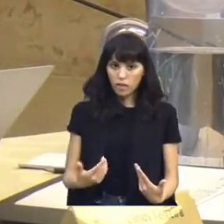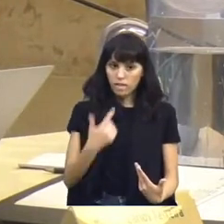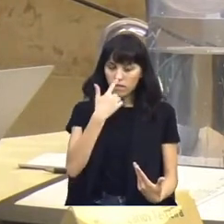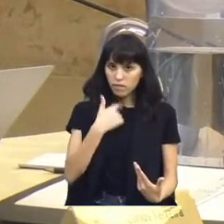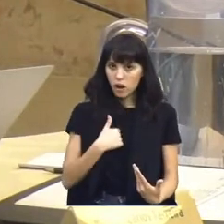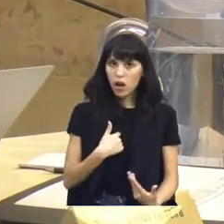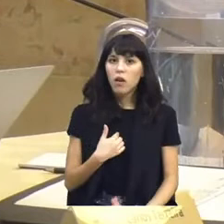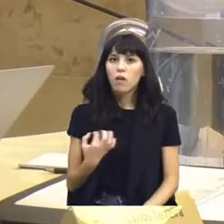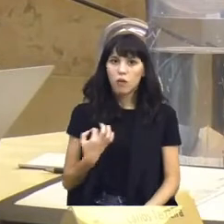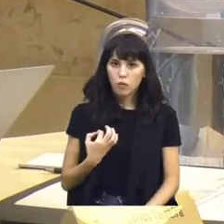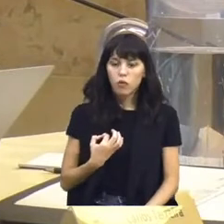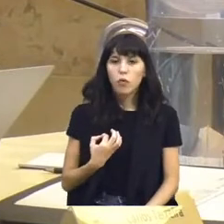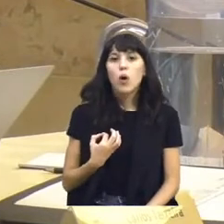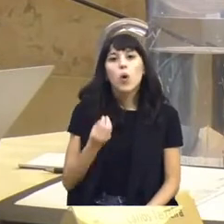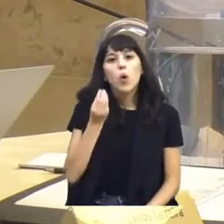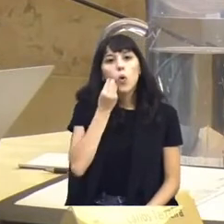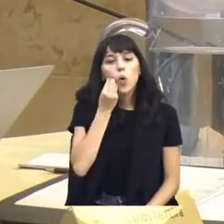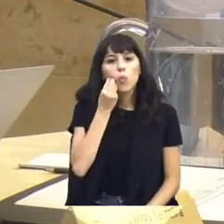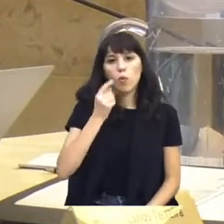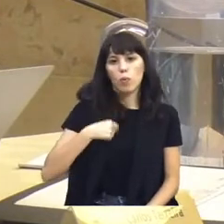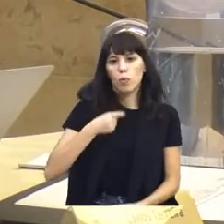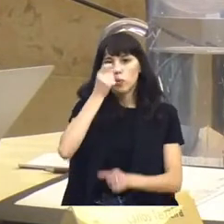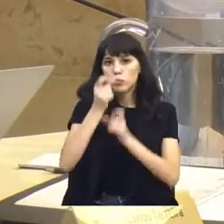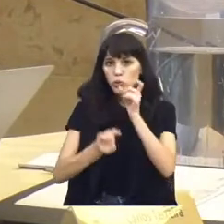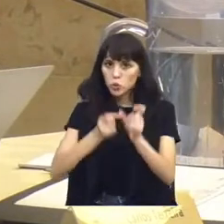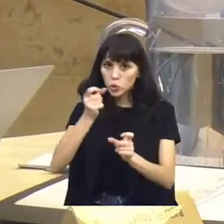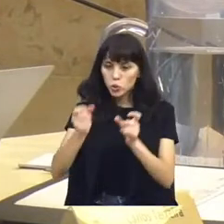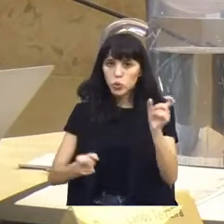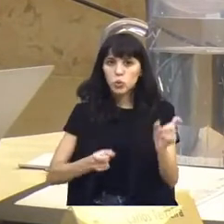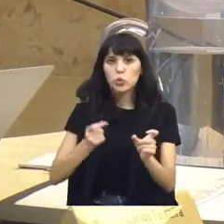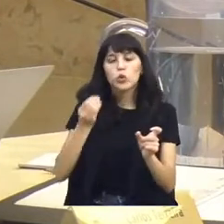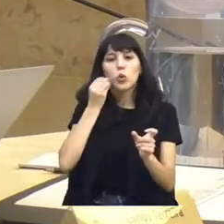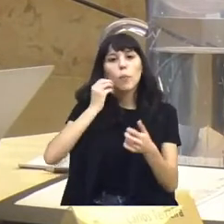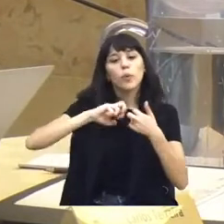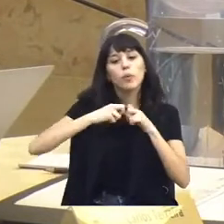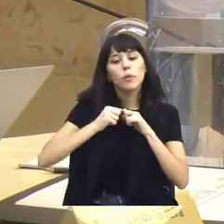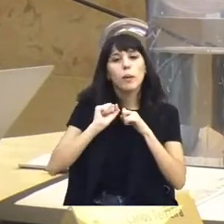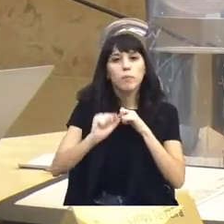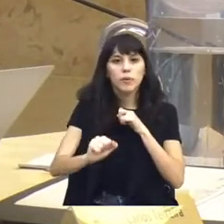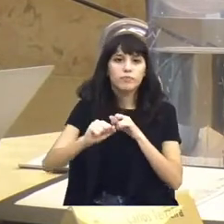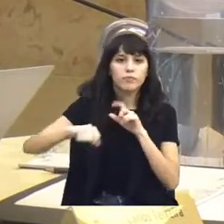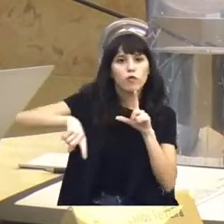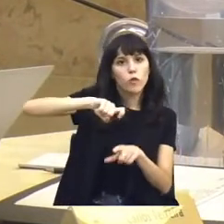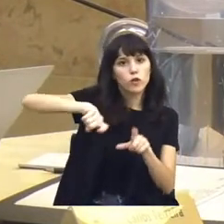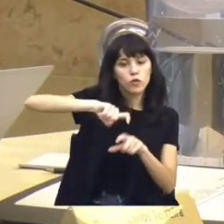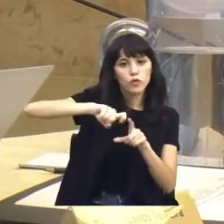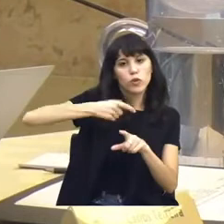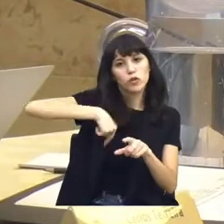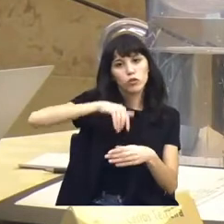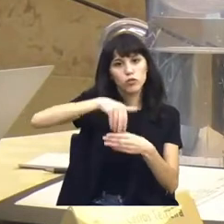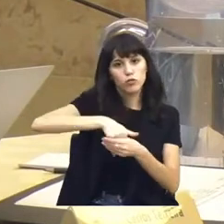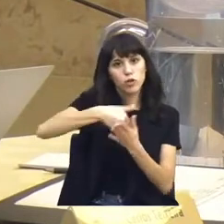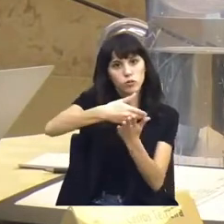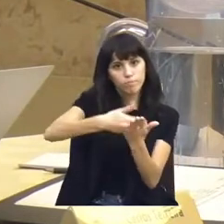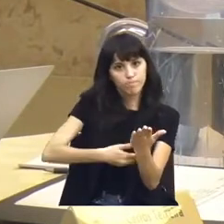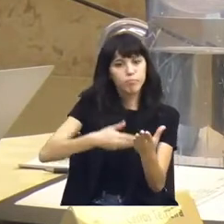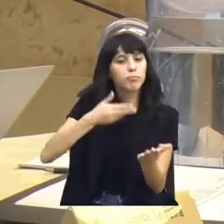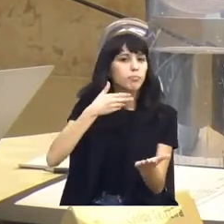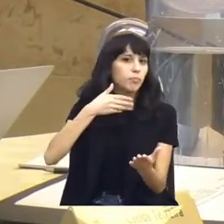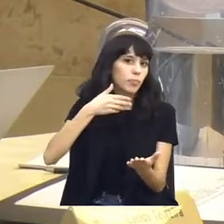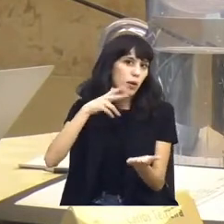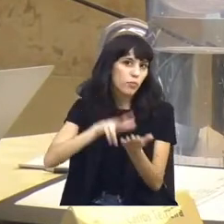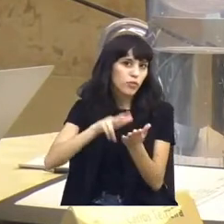falhar com a necessidade de ter respostas humanitárias e humanas ao problema dos refugiados que trazemos este Voto para para a votação hoje